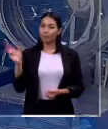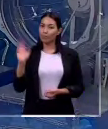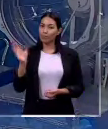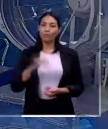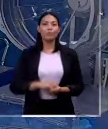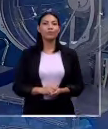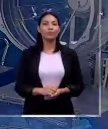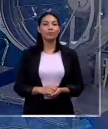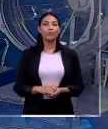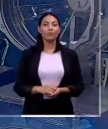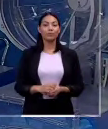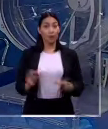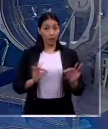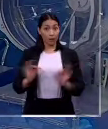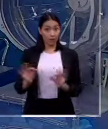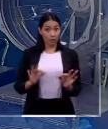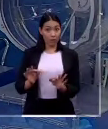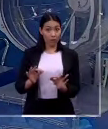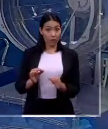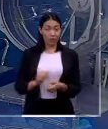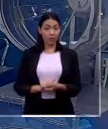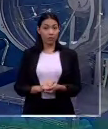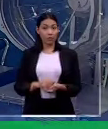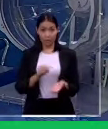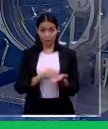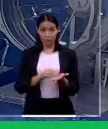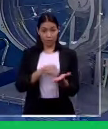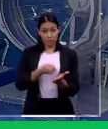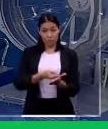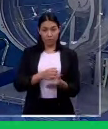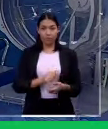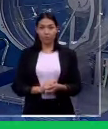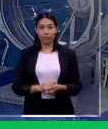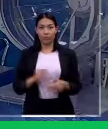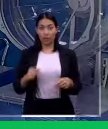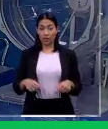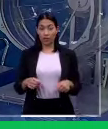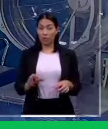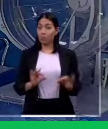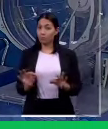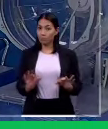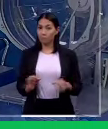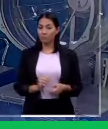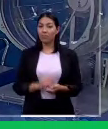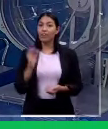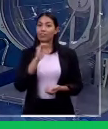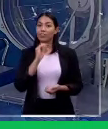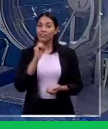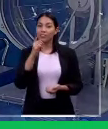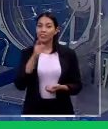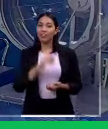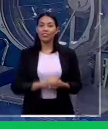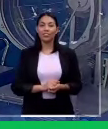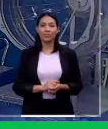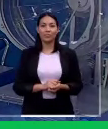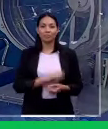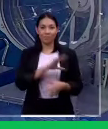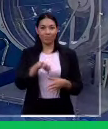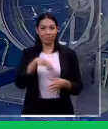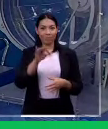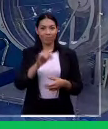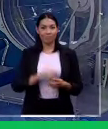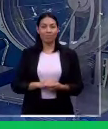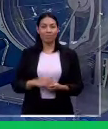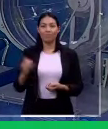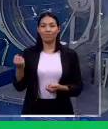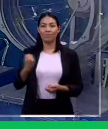R$2.500.000. Já se prepara aí com apostas nas mãos, porque por aqui está tudo pronto. Em instantes você vai conhecer os 6 números milionários